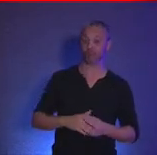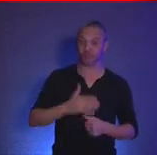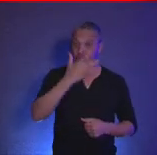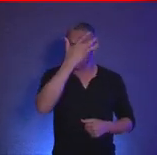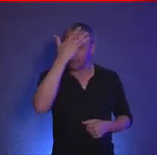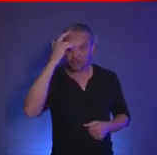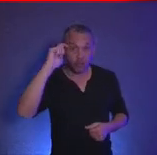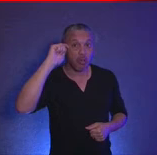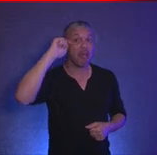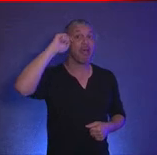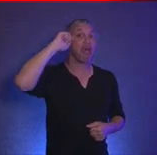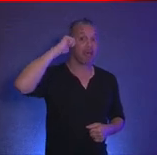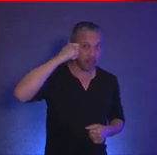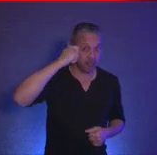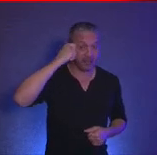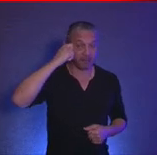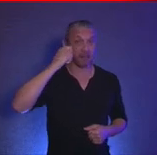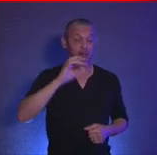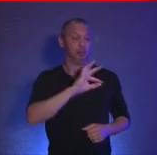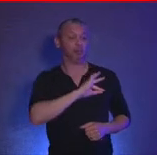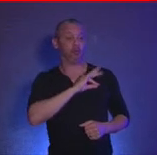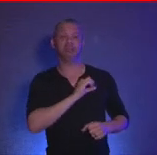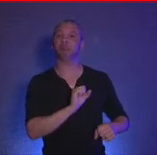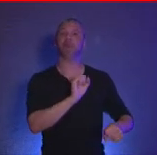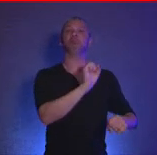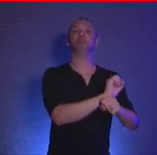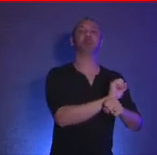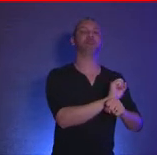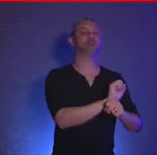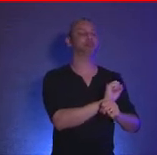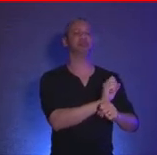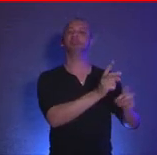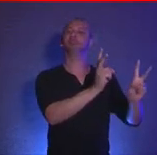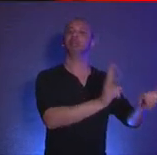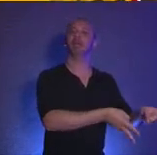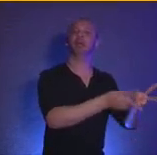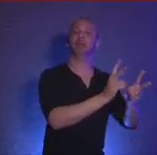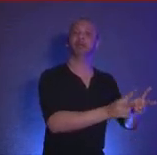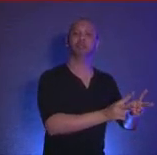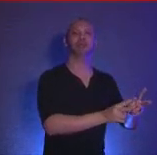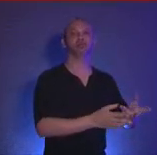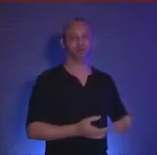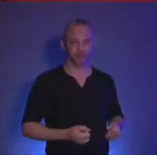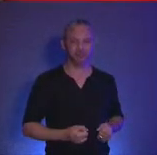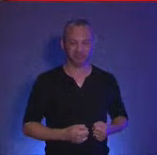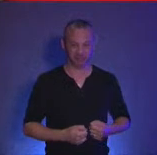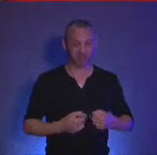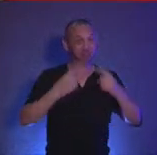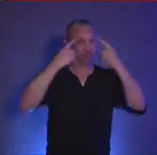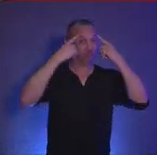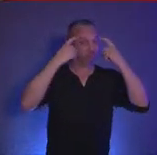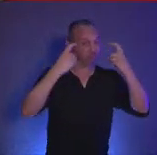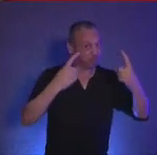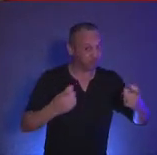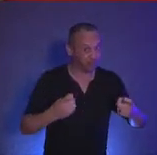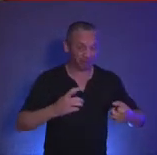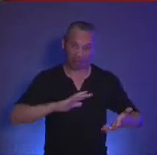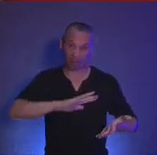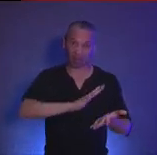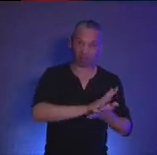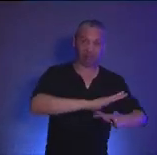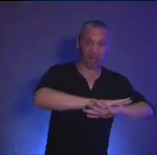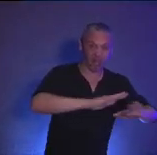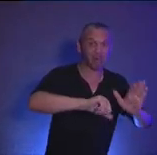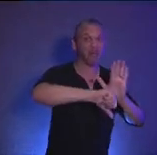têm 4 vezes mais chances de serem abordadas do que pessoas brancas. E esse protocolo violento nem é eficaz para reprimir a criminalidade,